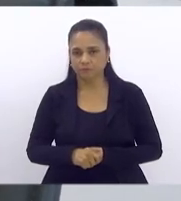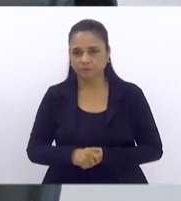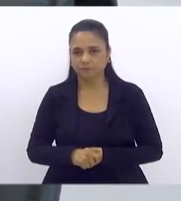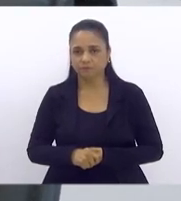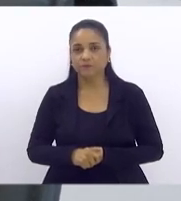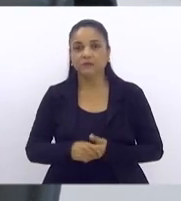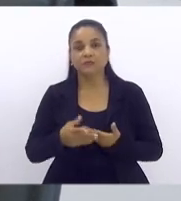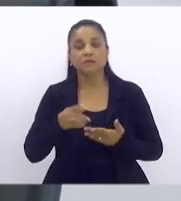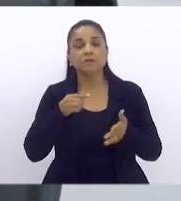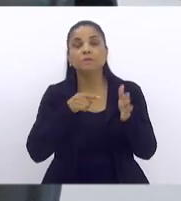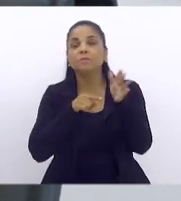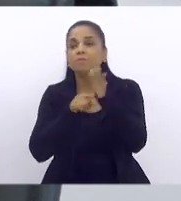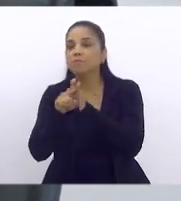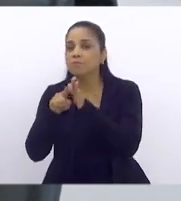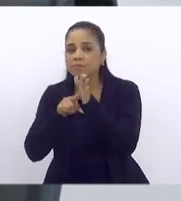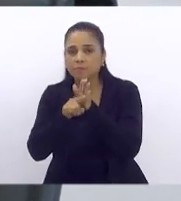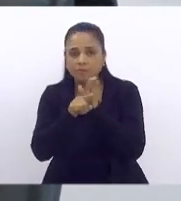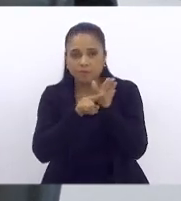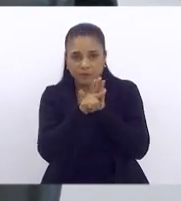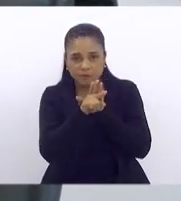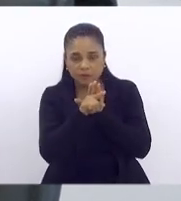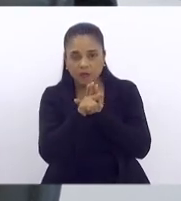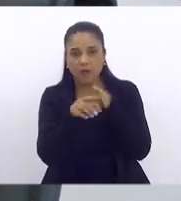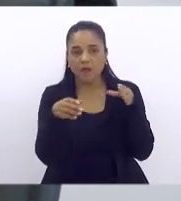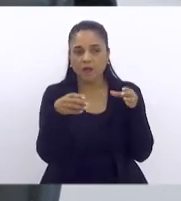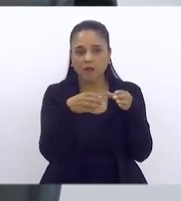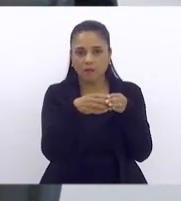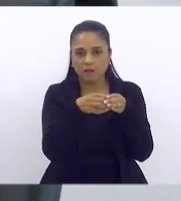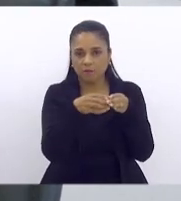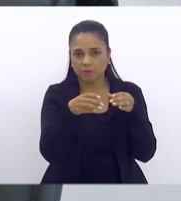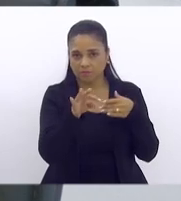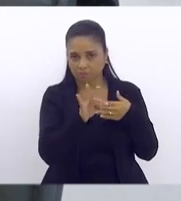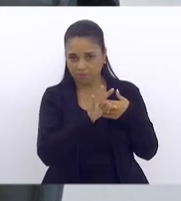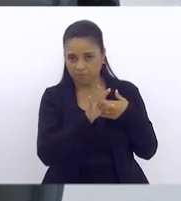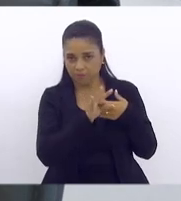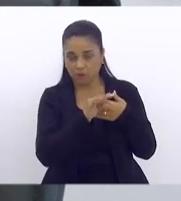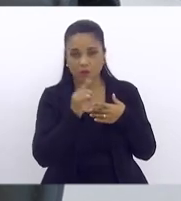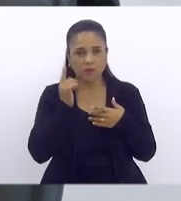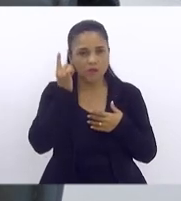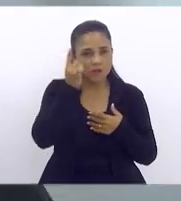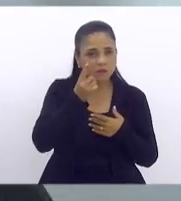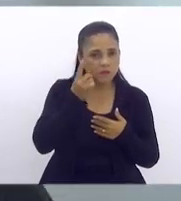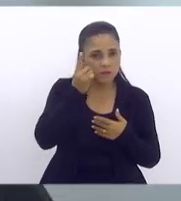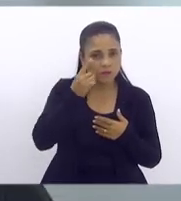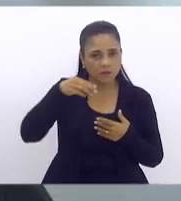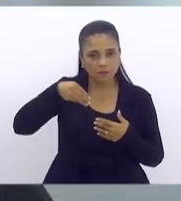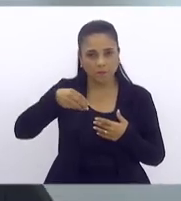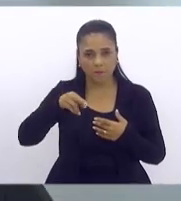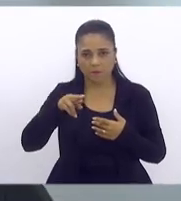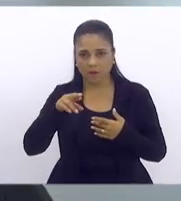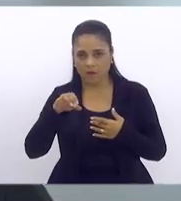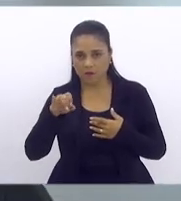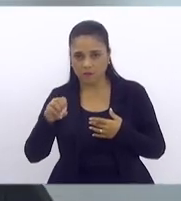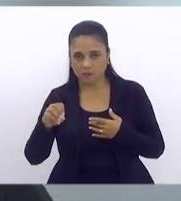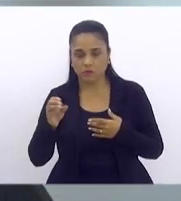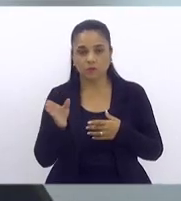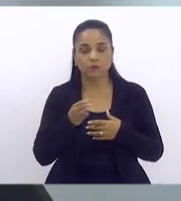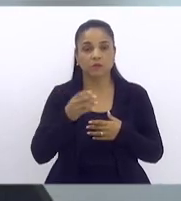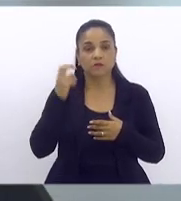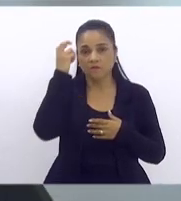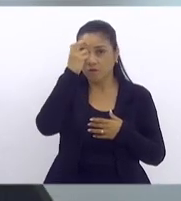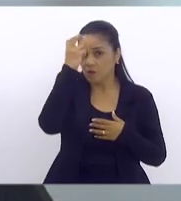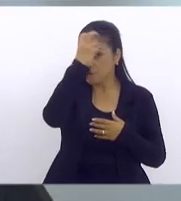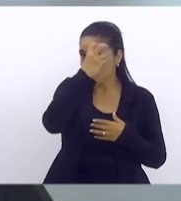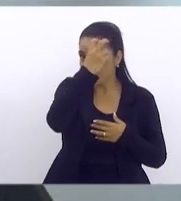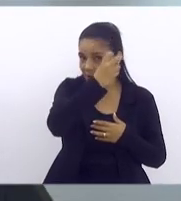gostaria só de perguntar à nossa equipe técnica se os deputados, o deputado Márcio Gualberto e a deputada Verônica Lima,